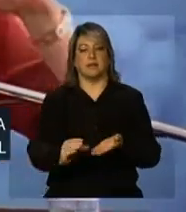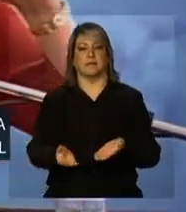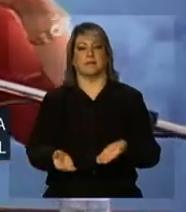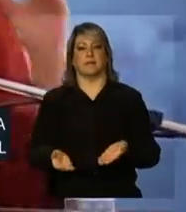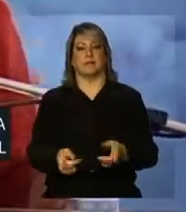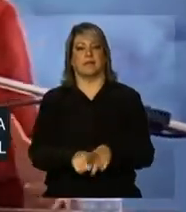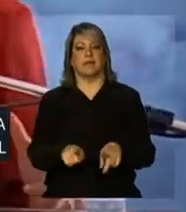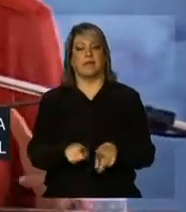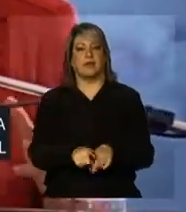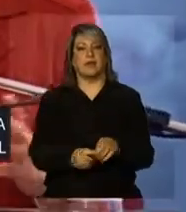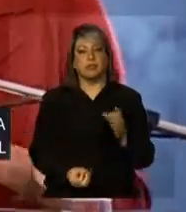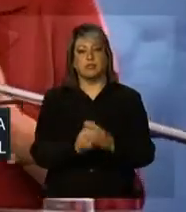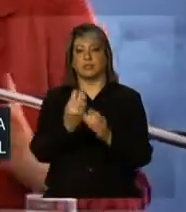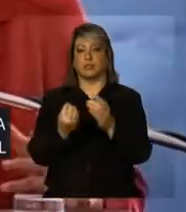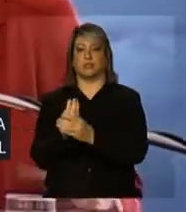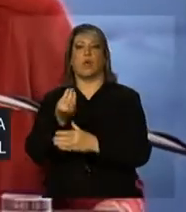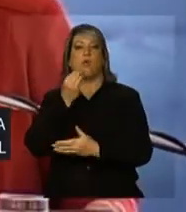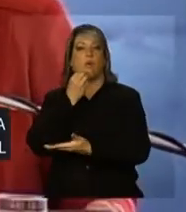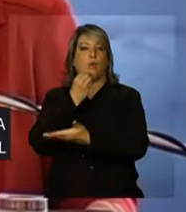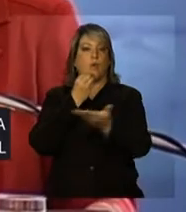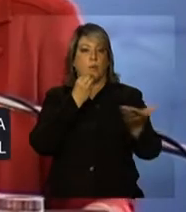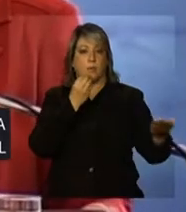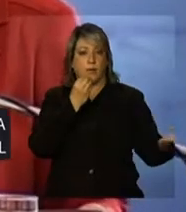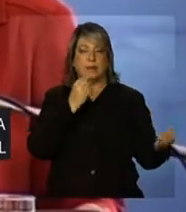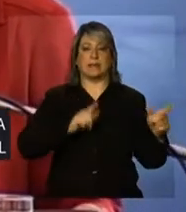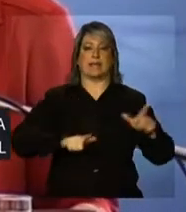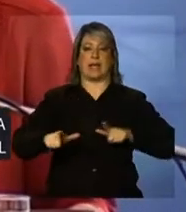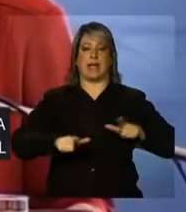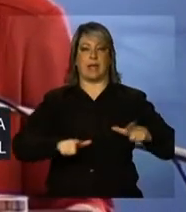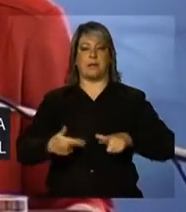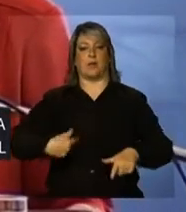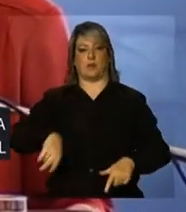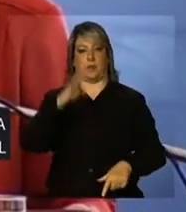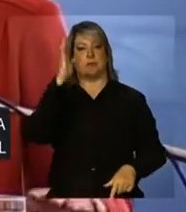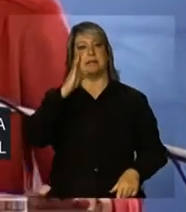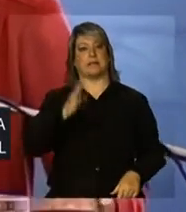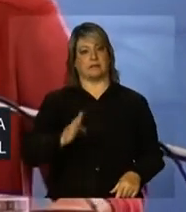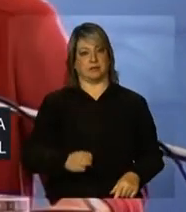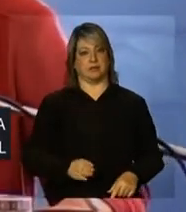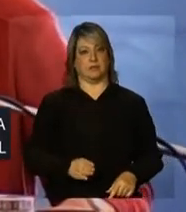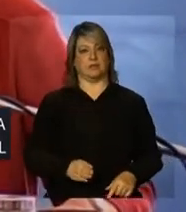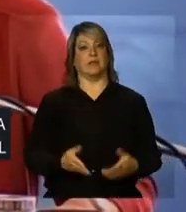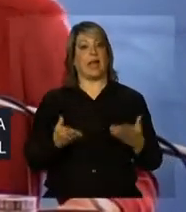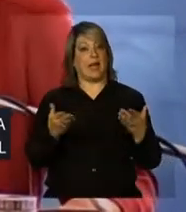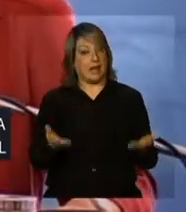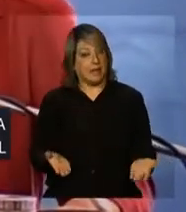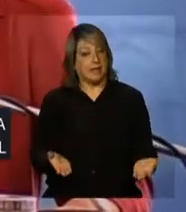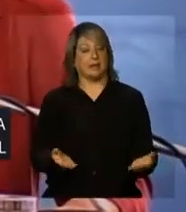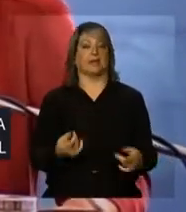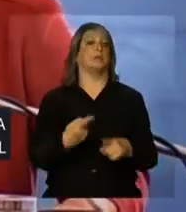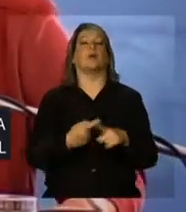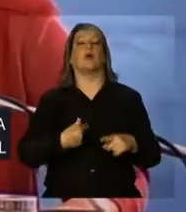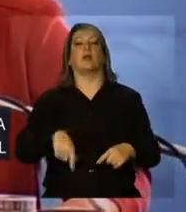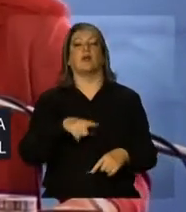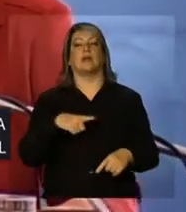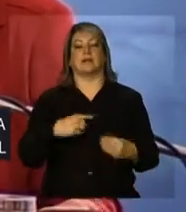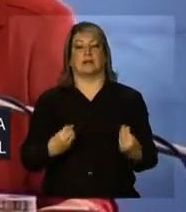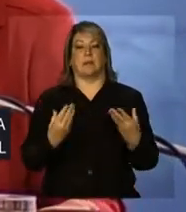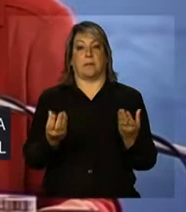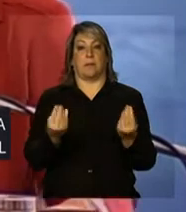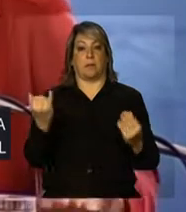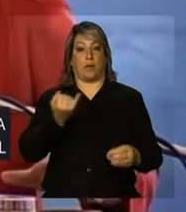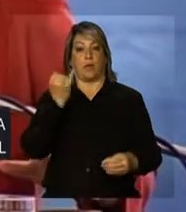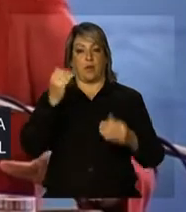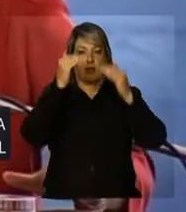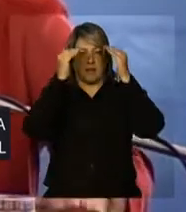de criação de oportunidades de trabalho nosso Brasil daí Porque também nós damos tanta